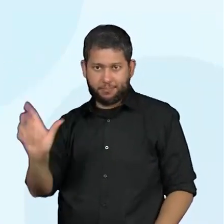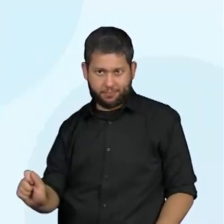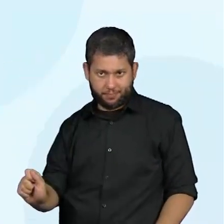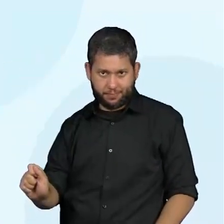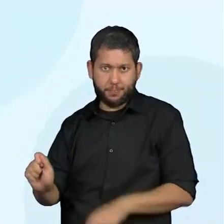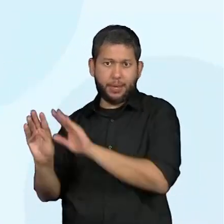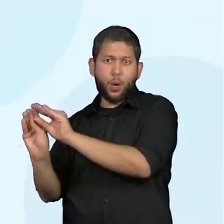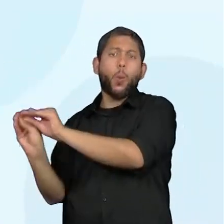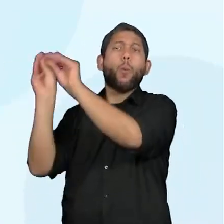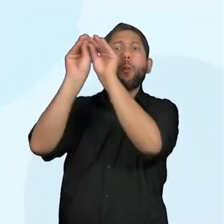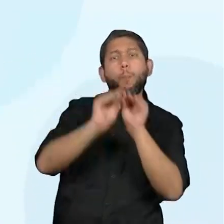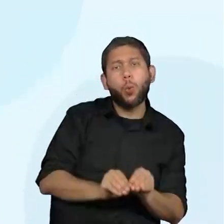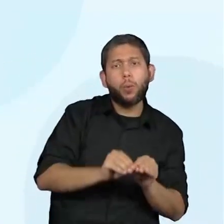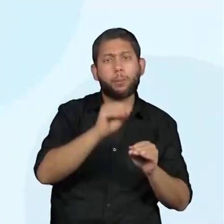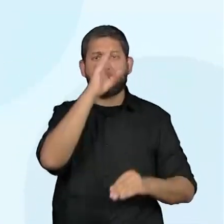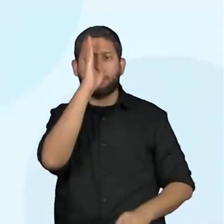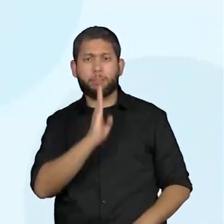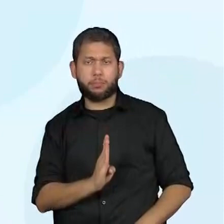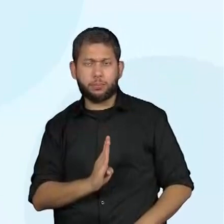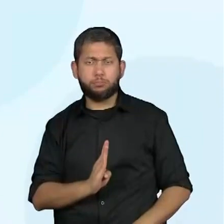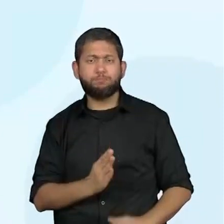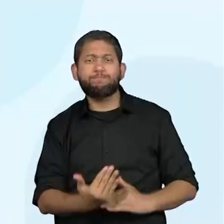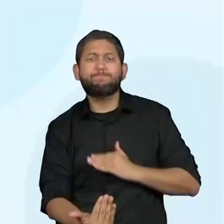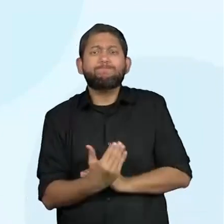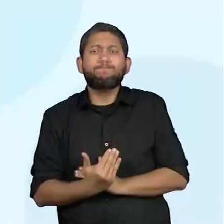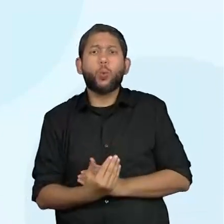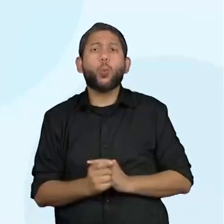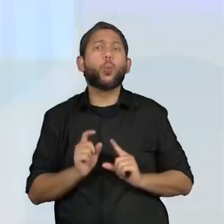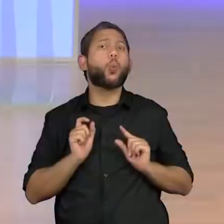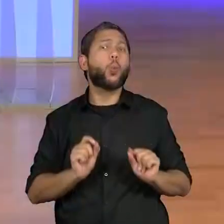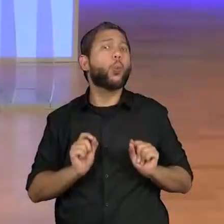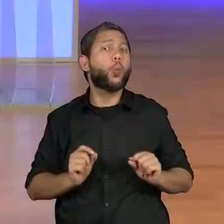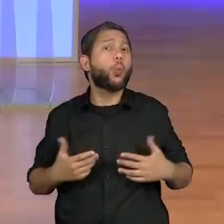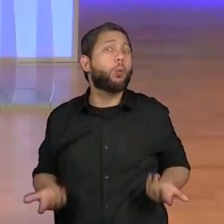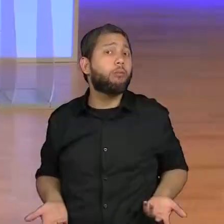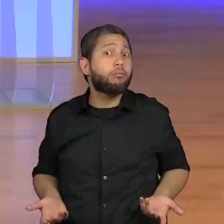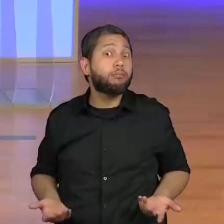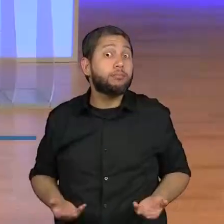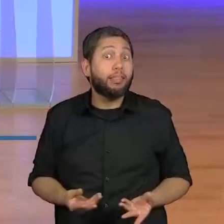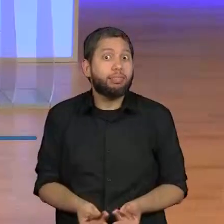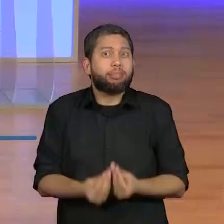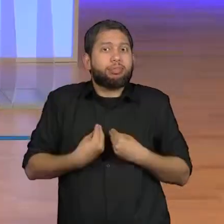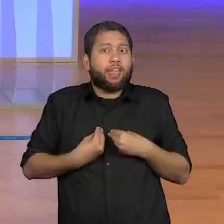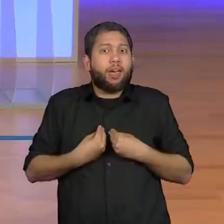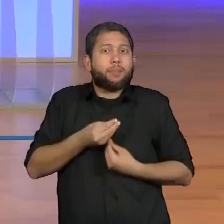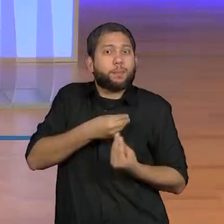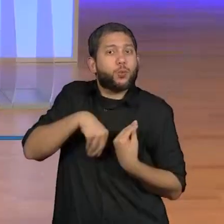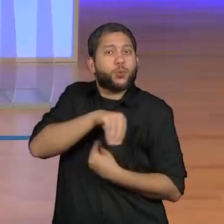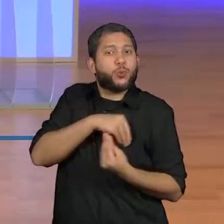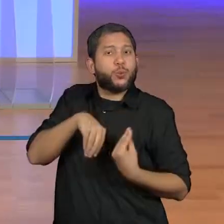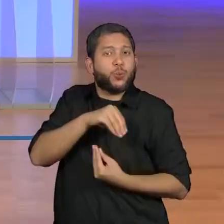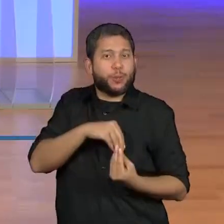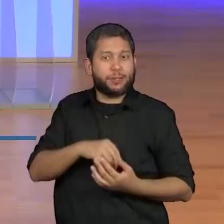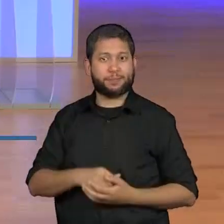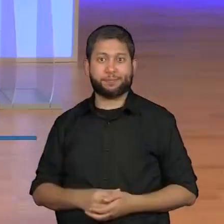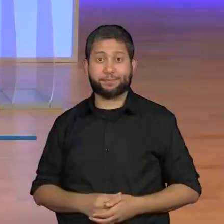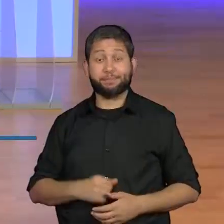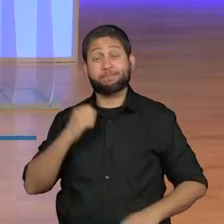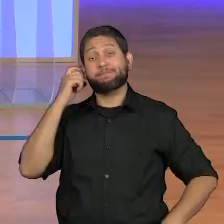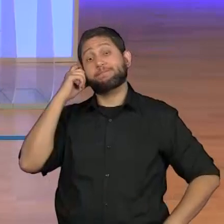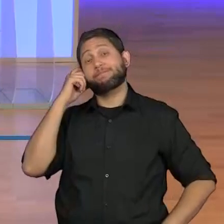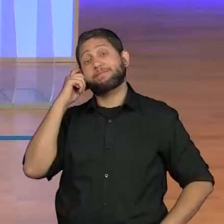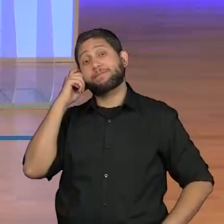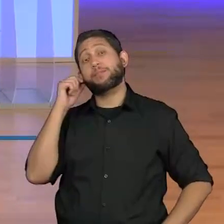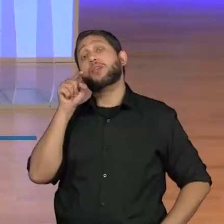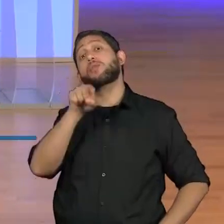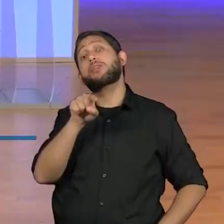eles trouxeram para a nossa cultura. Você consegue pensar aí, Progenor? Vocês também, estudantes, esse é o momento de pausar a aula e abrir